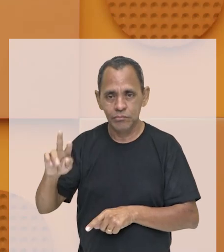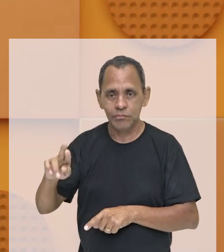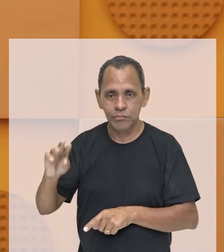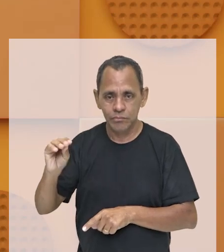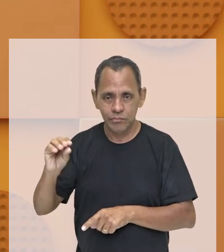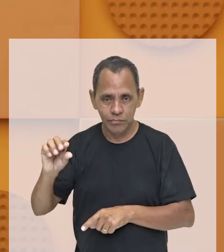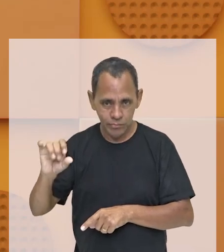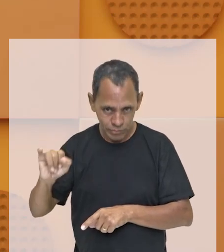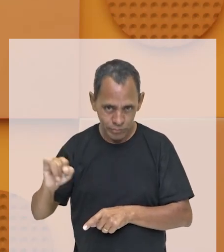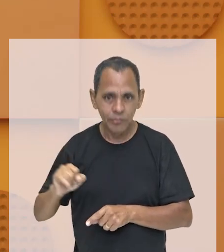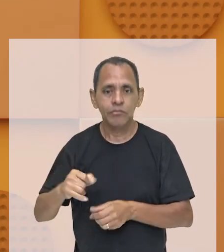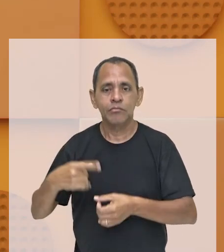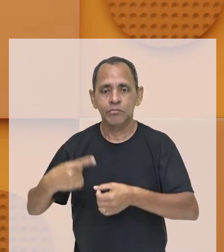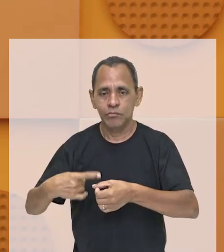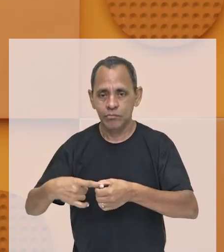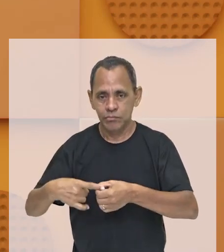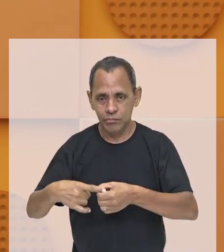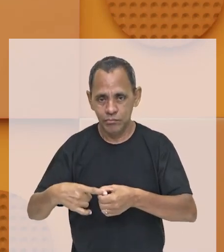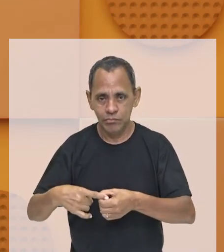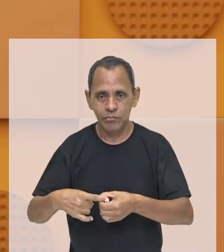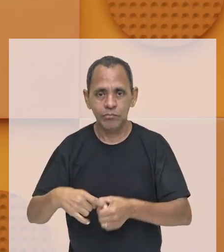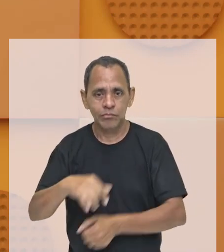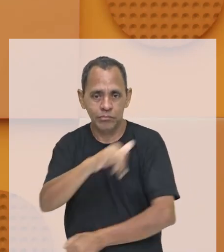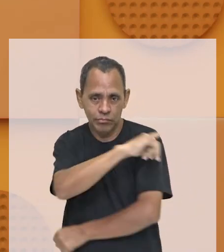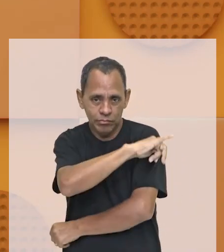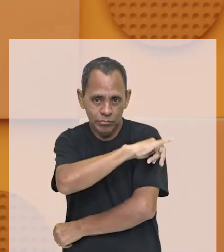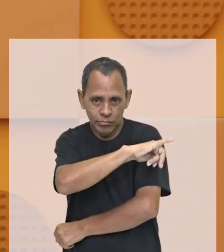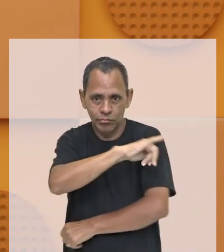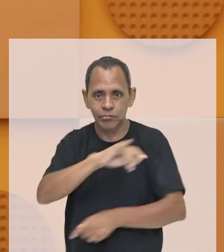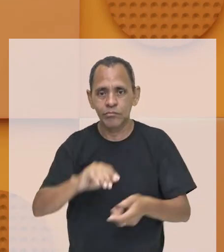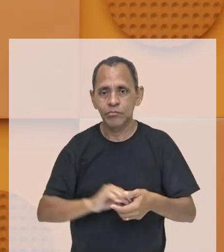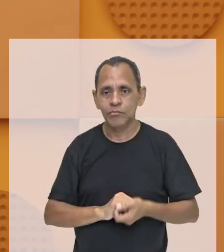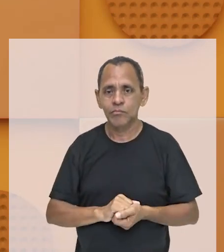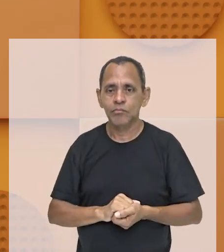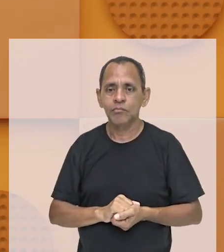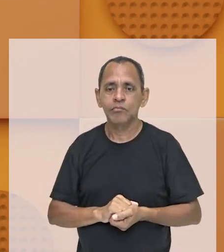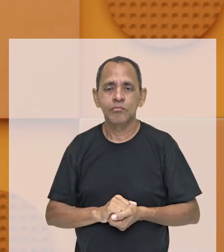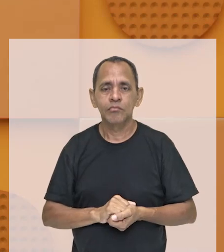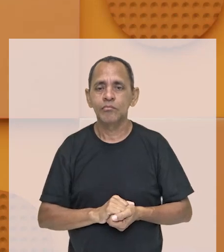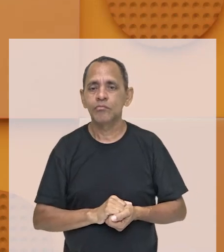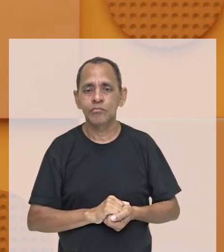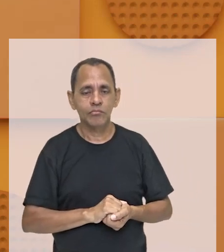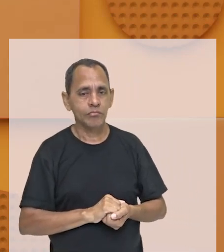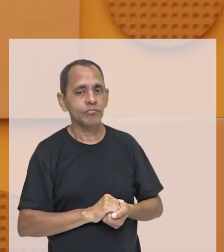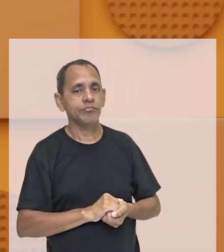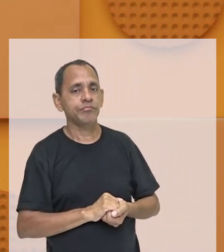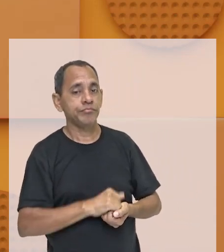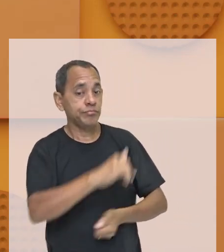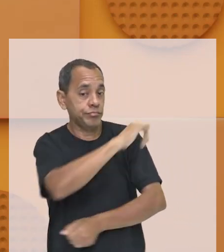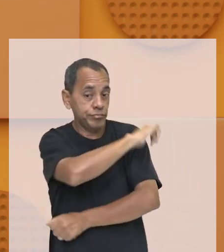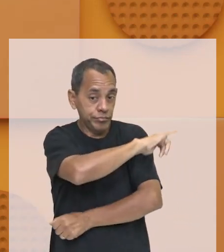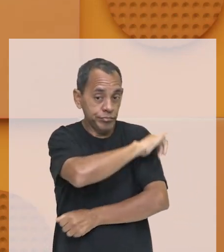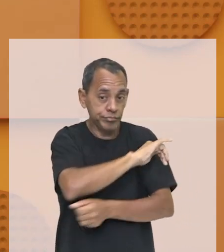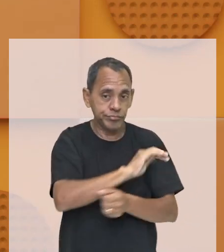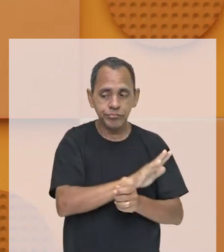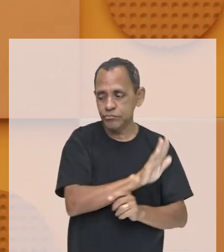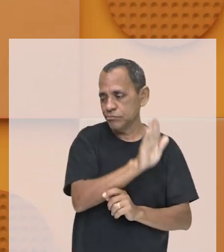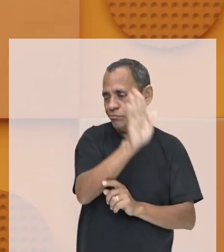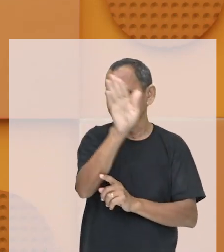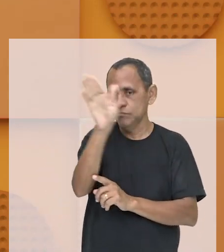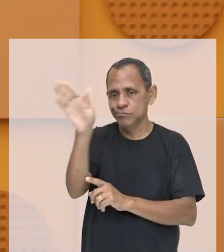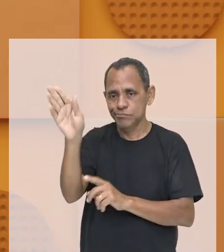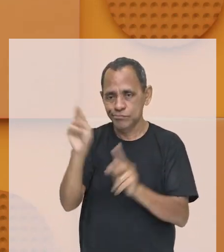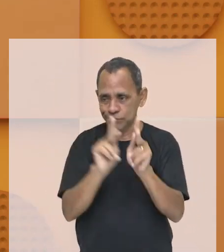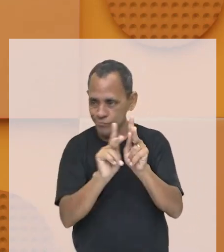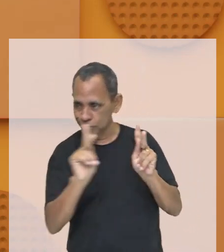pela ponte e vão trabalhar lá numa outra cidade. Mas nesse caso aqui interessantíssimo de Istambul, até